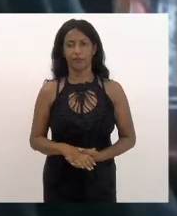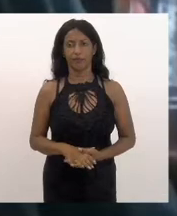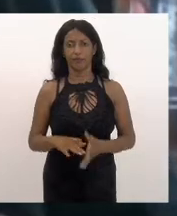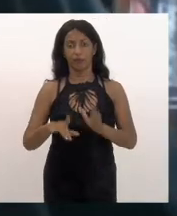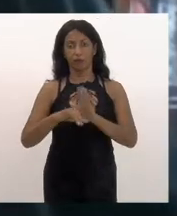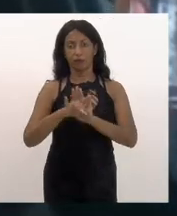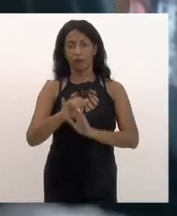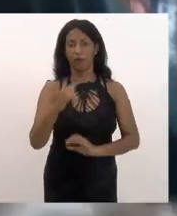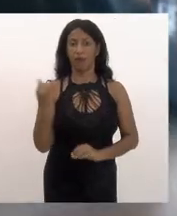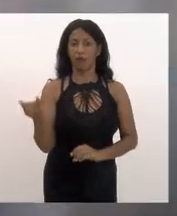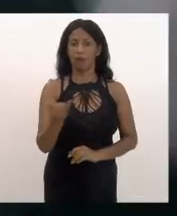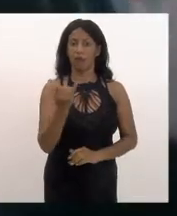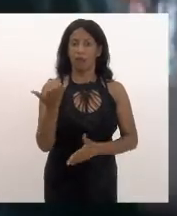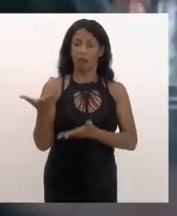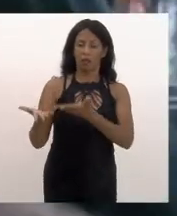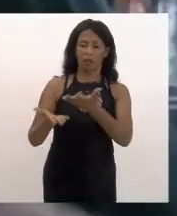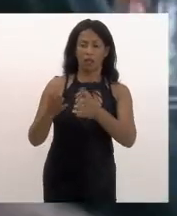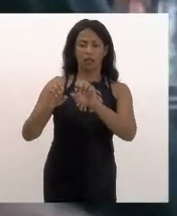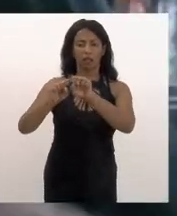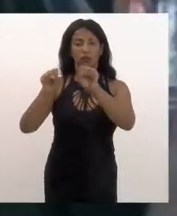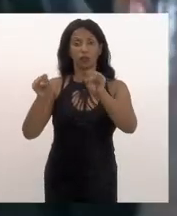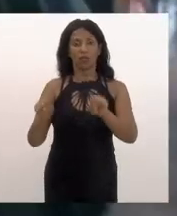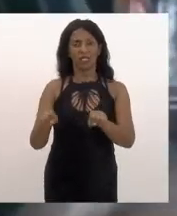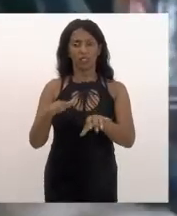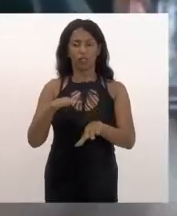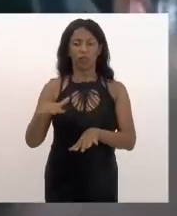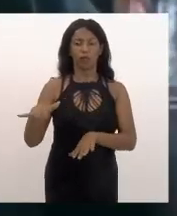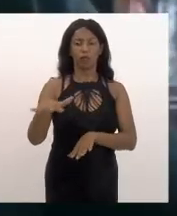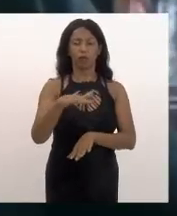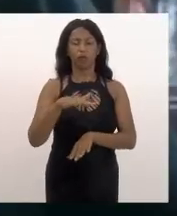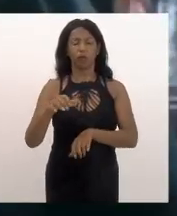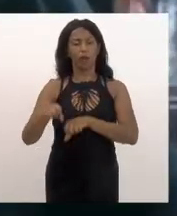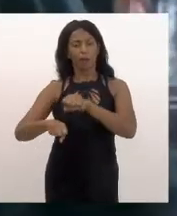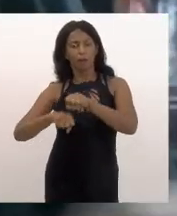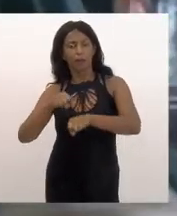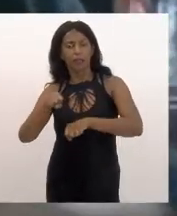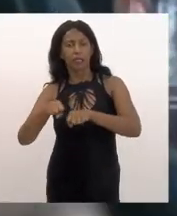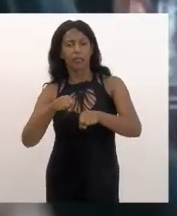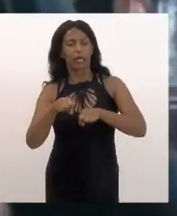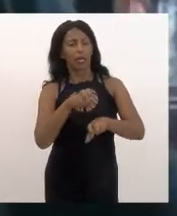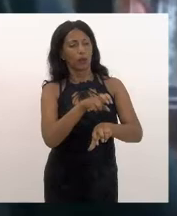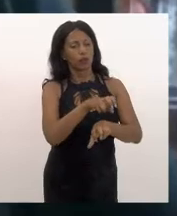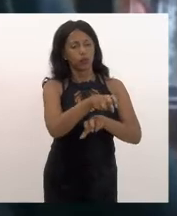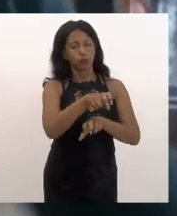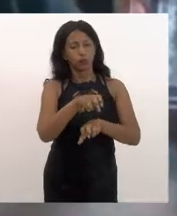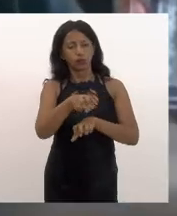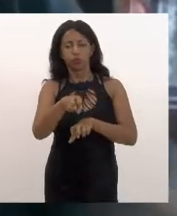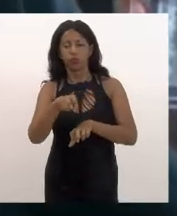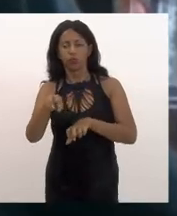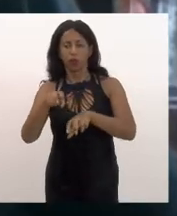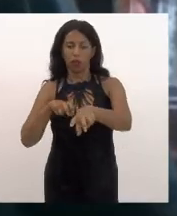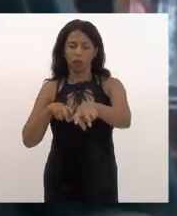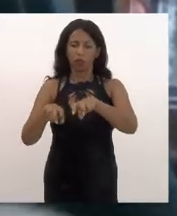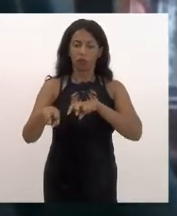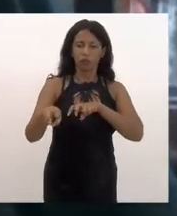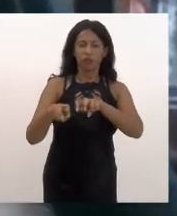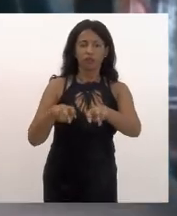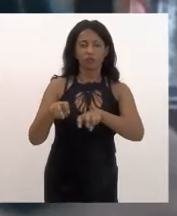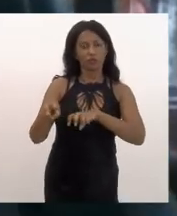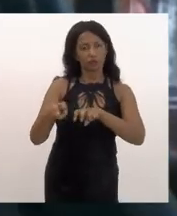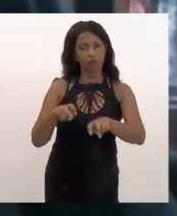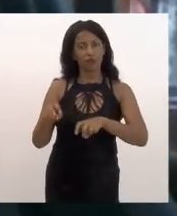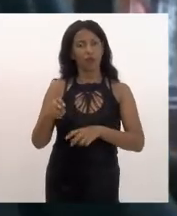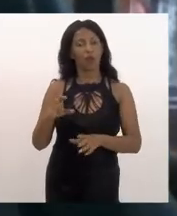lei importante, trata do sistema cicloviário, bicicletários, ciclofaixas, ciclovias, o